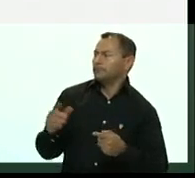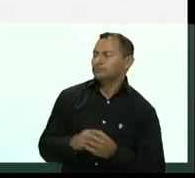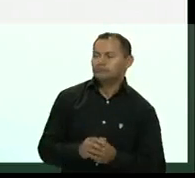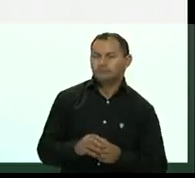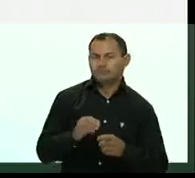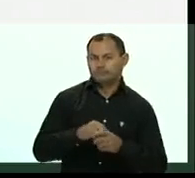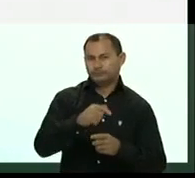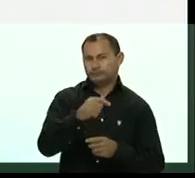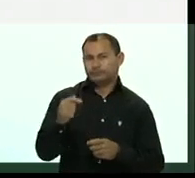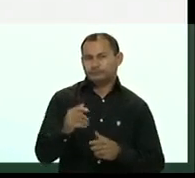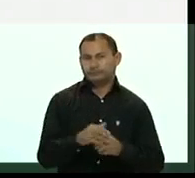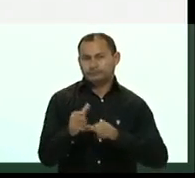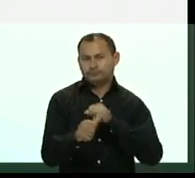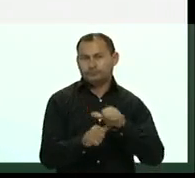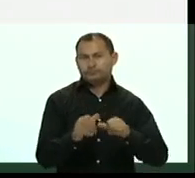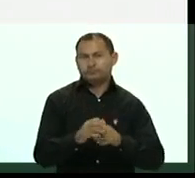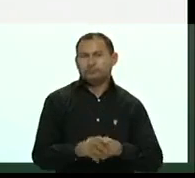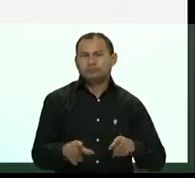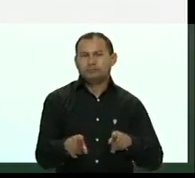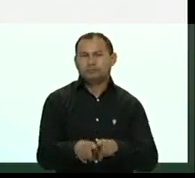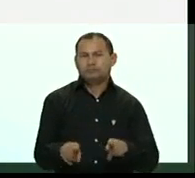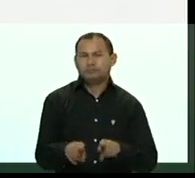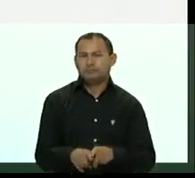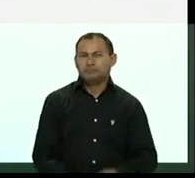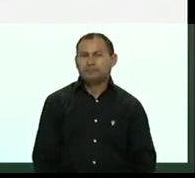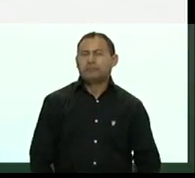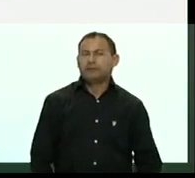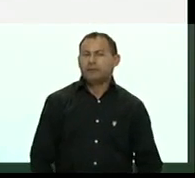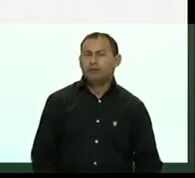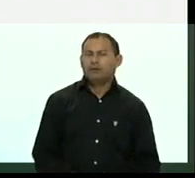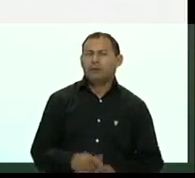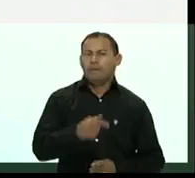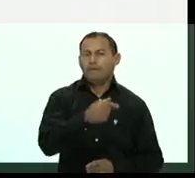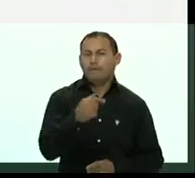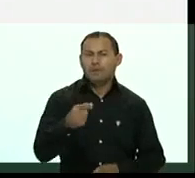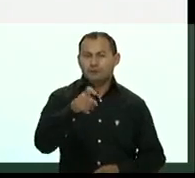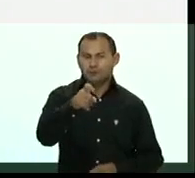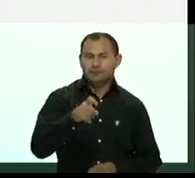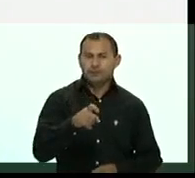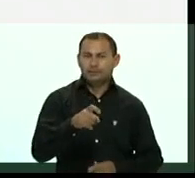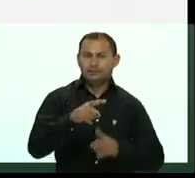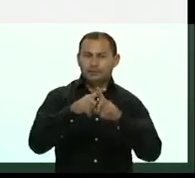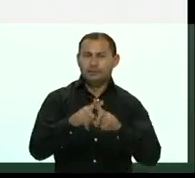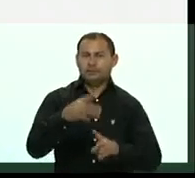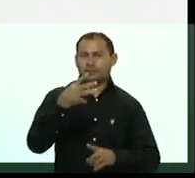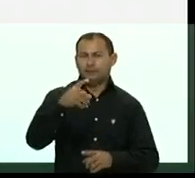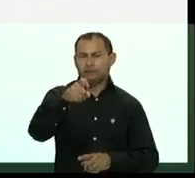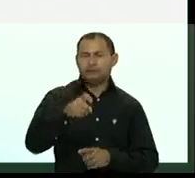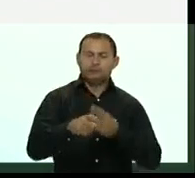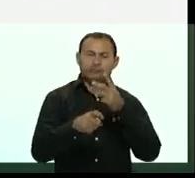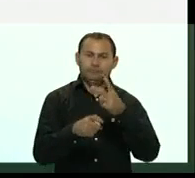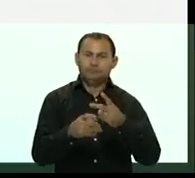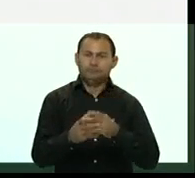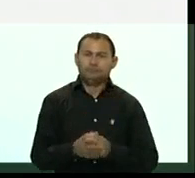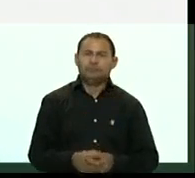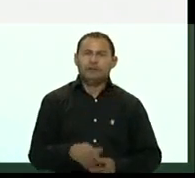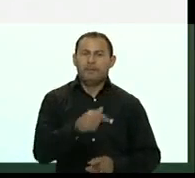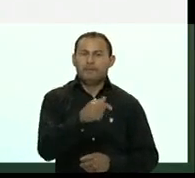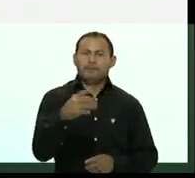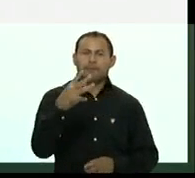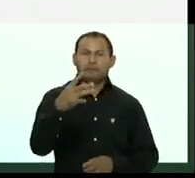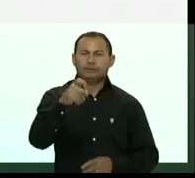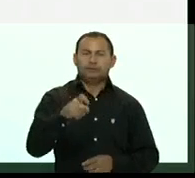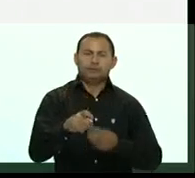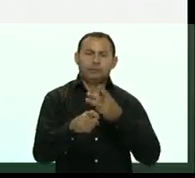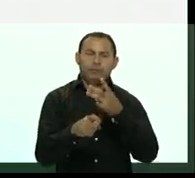para esse x e vai trocar o sinal desse 2 também, hein? Então, olha lá, vai ficar menos x vezes 3x ao quadrado, menos